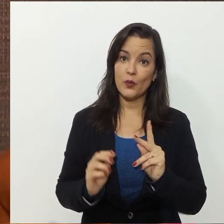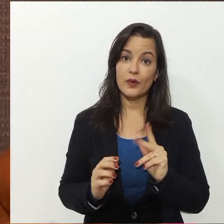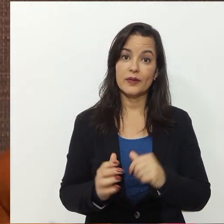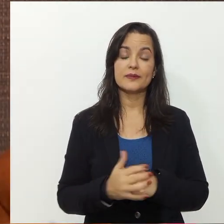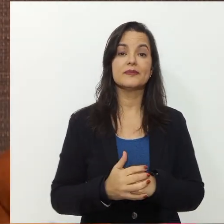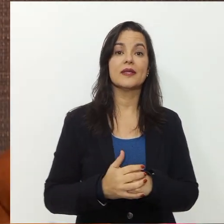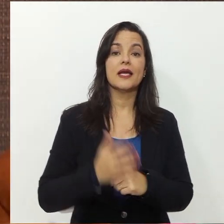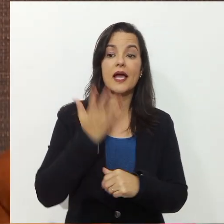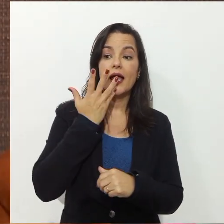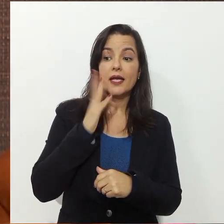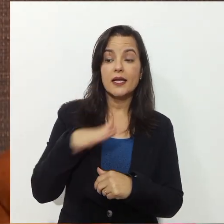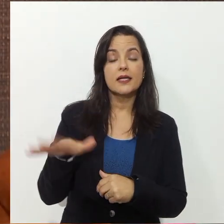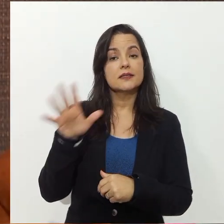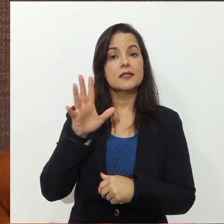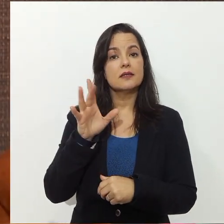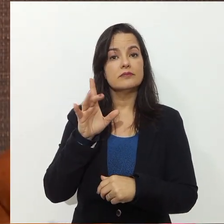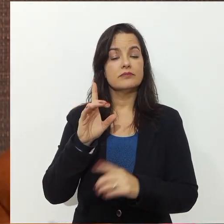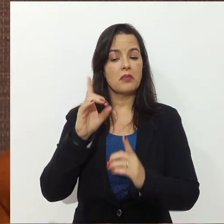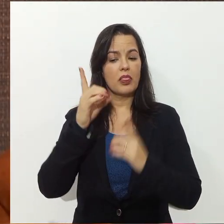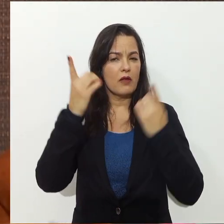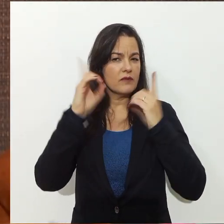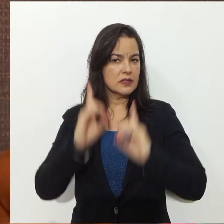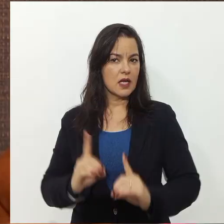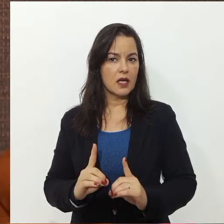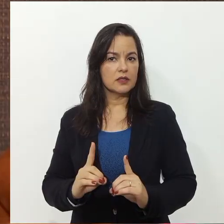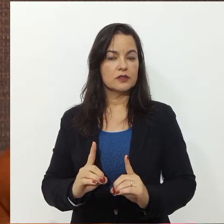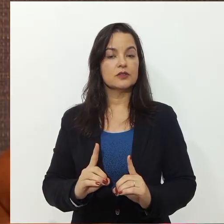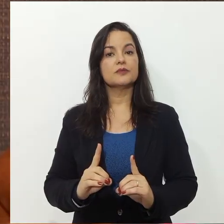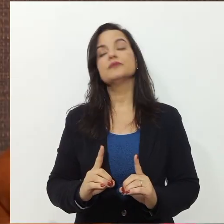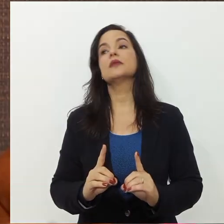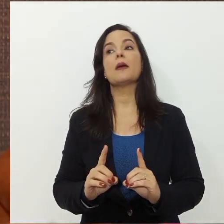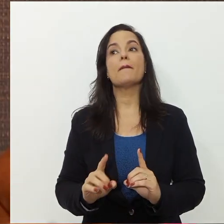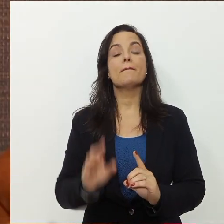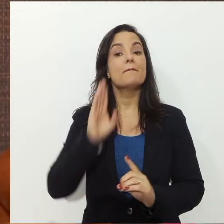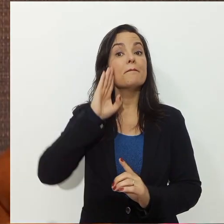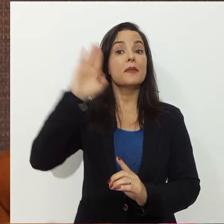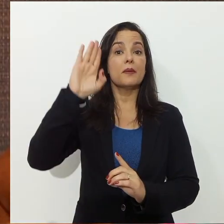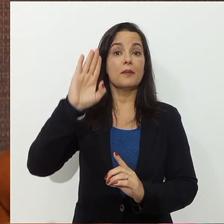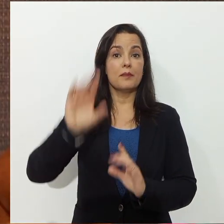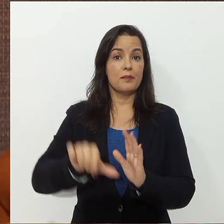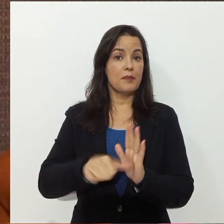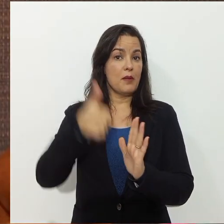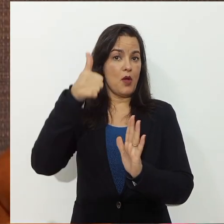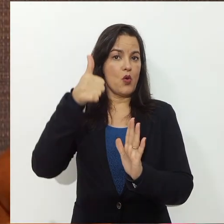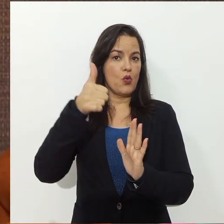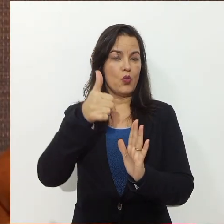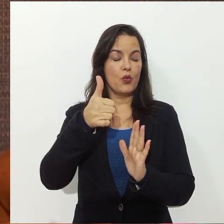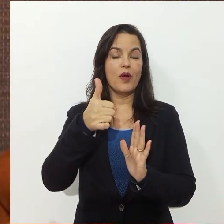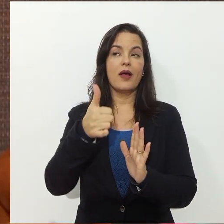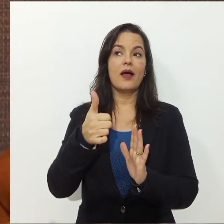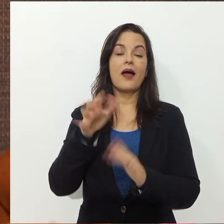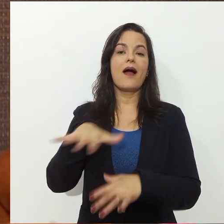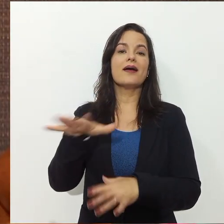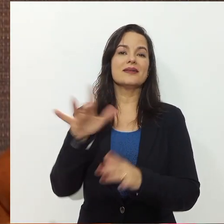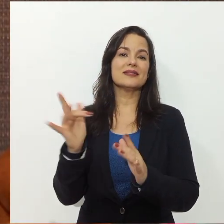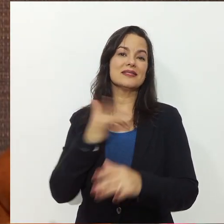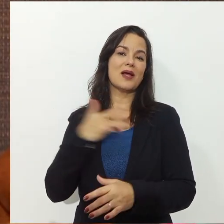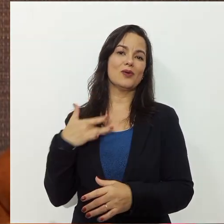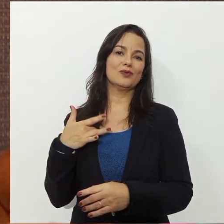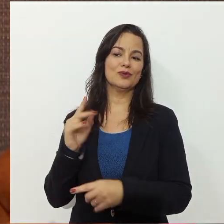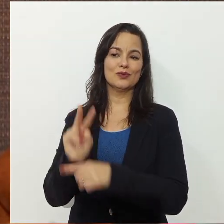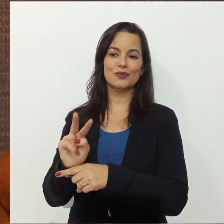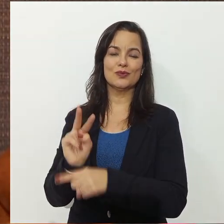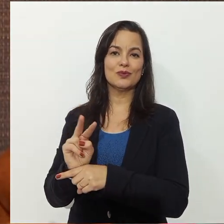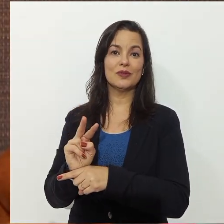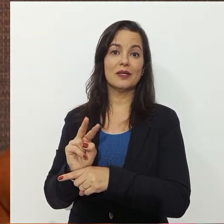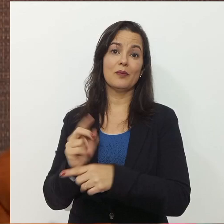deficiência, né, primeiramente ela é atendida pela saúde, né? Os pais